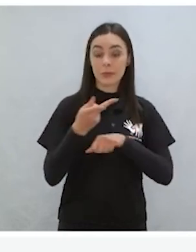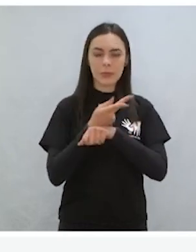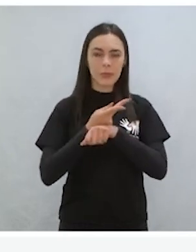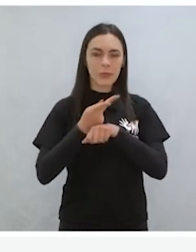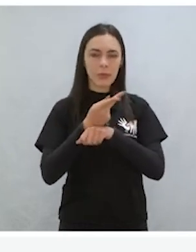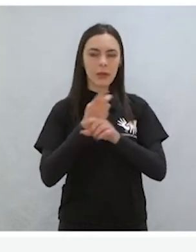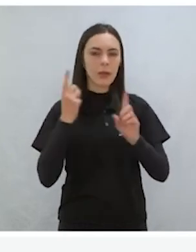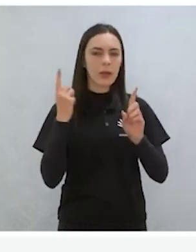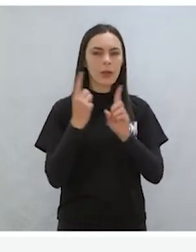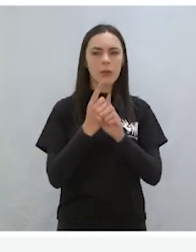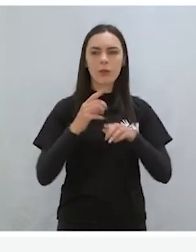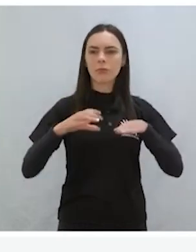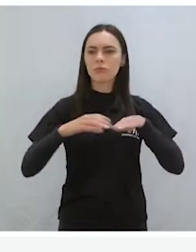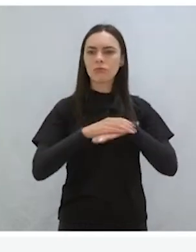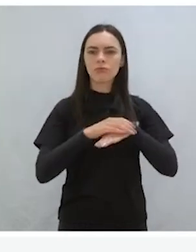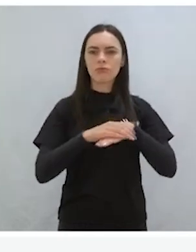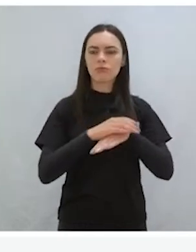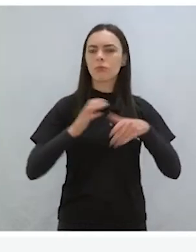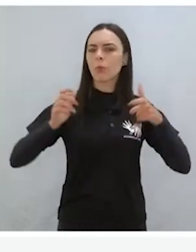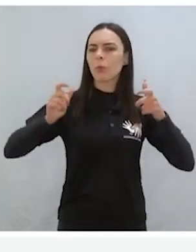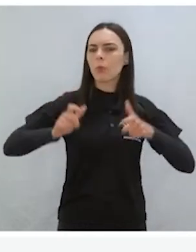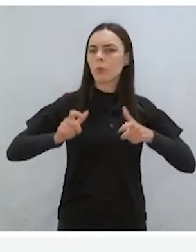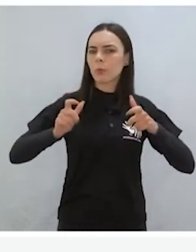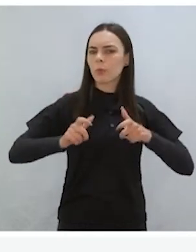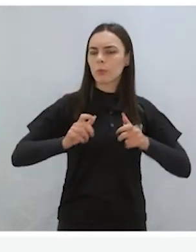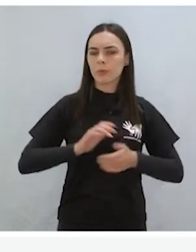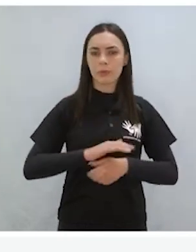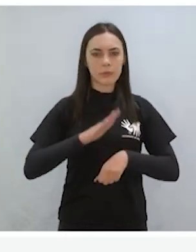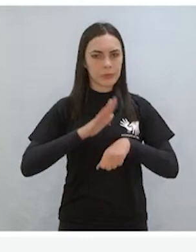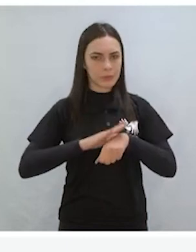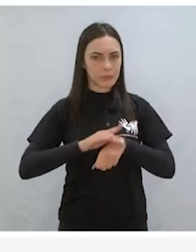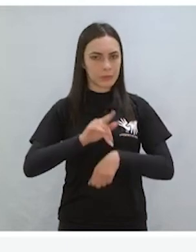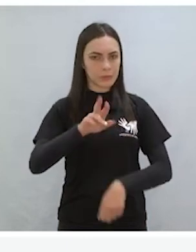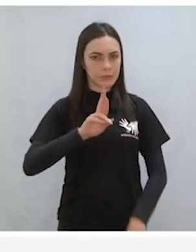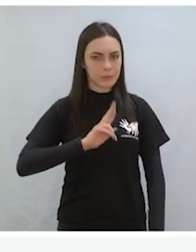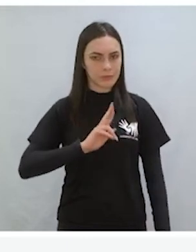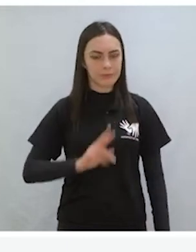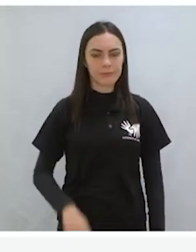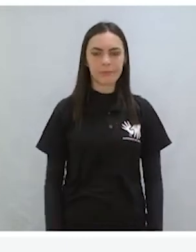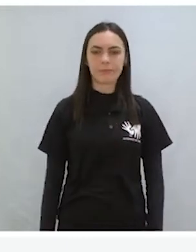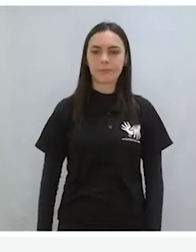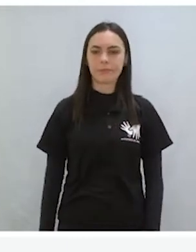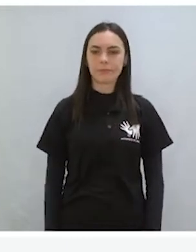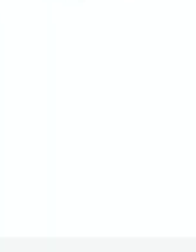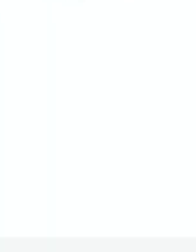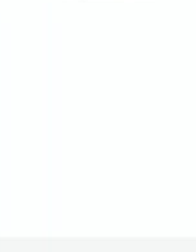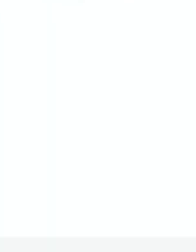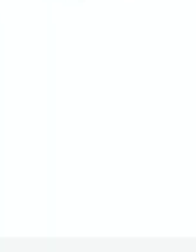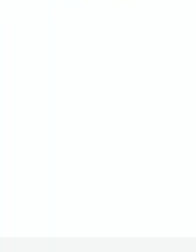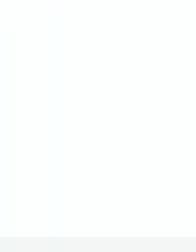Vocês precisam encontrar aonde estão os sapatos. Tempo para vocês.